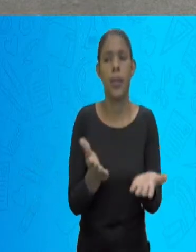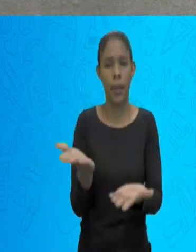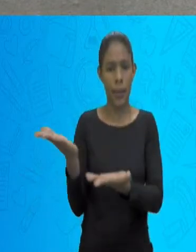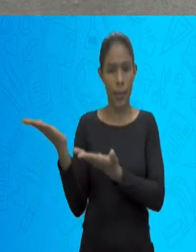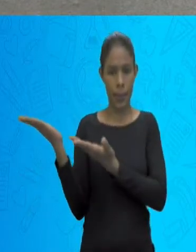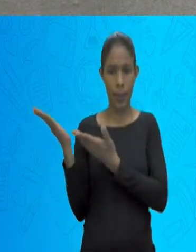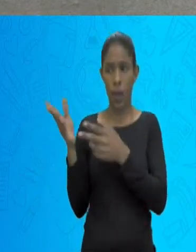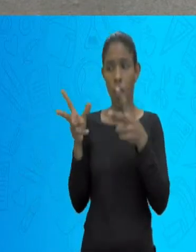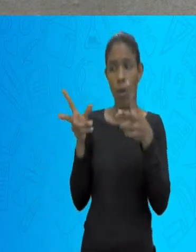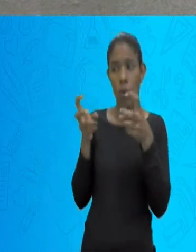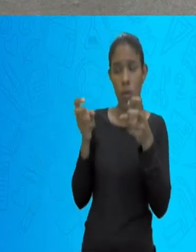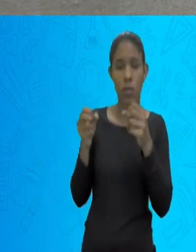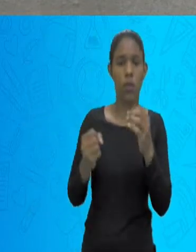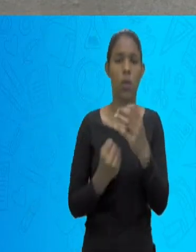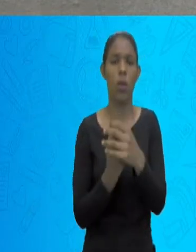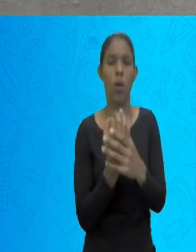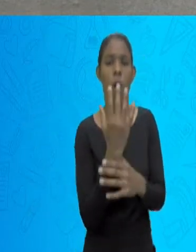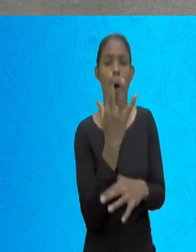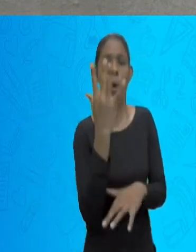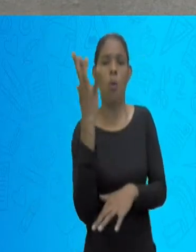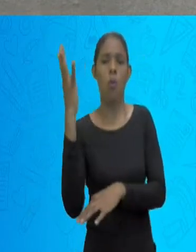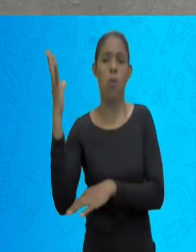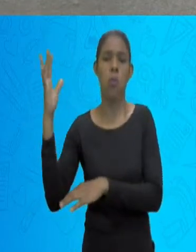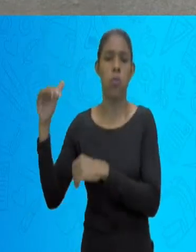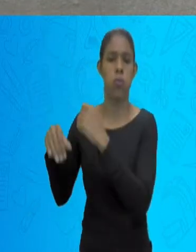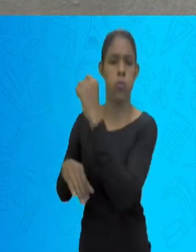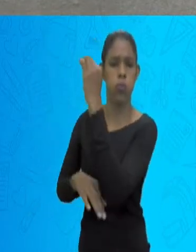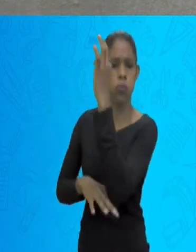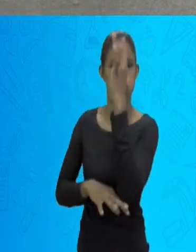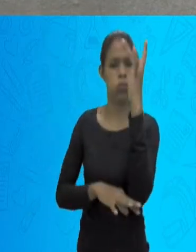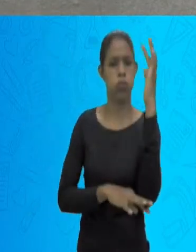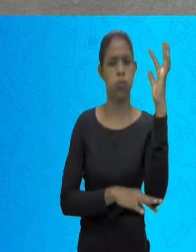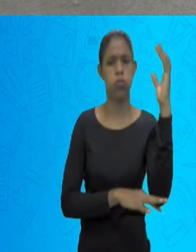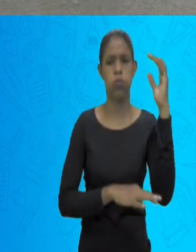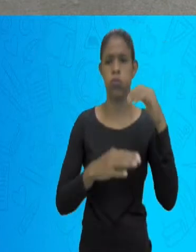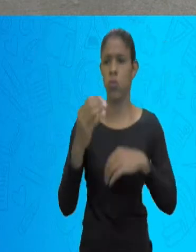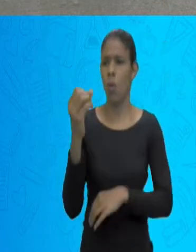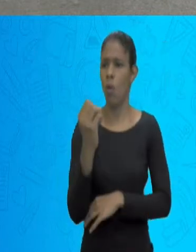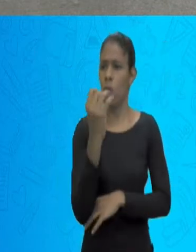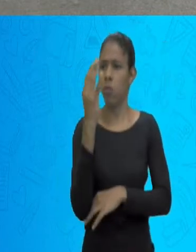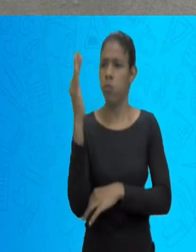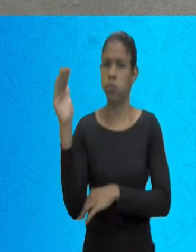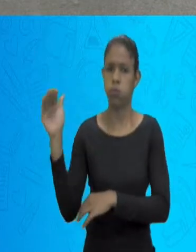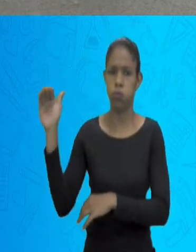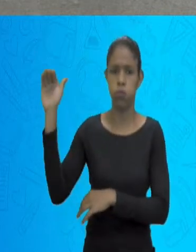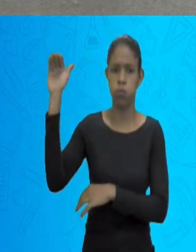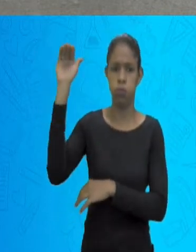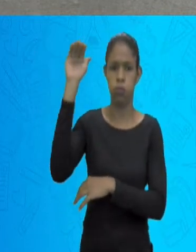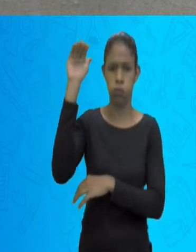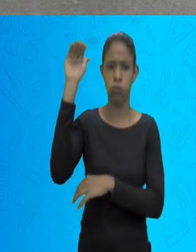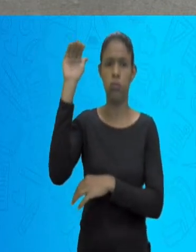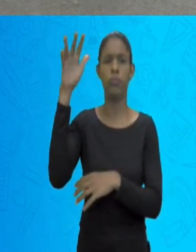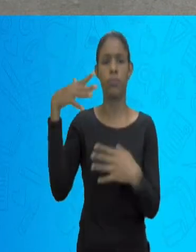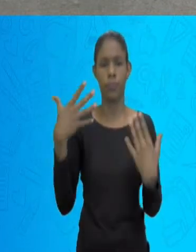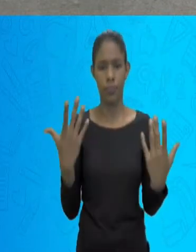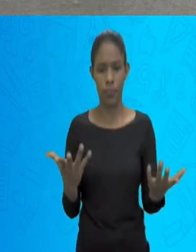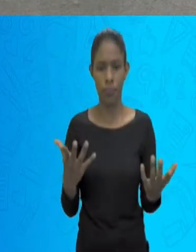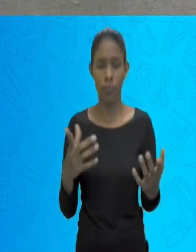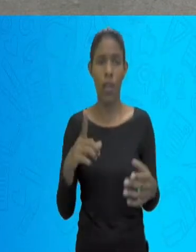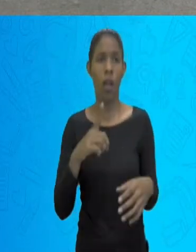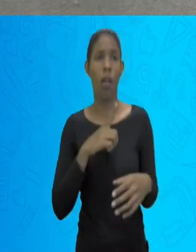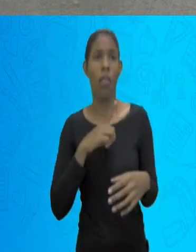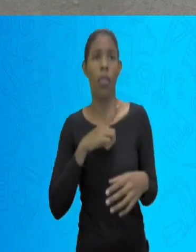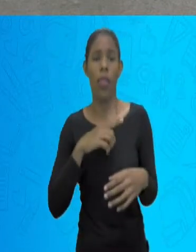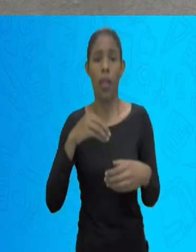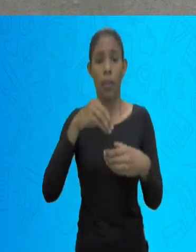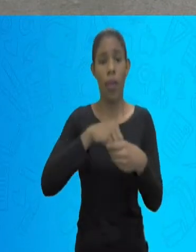que tem muita árvore, árvores mais altas. Ali a gente pode subentender que tem